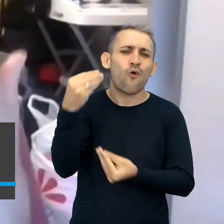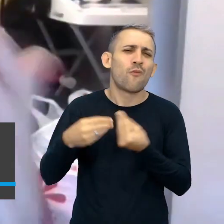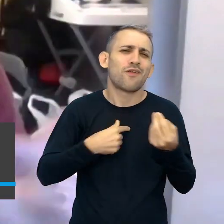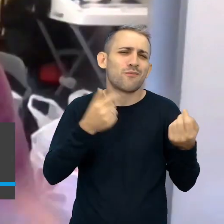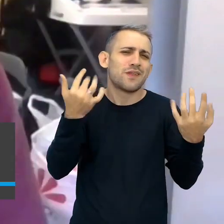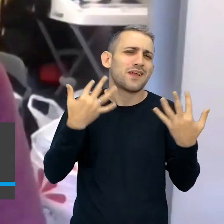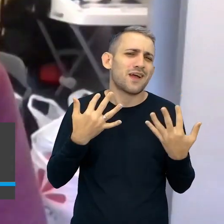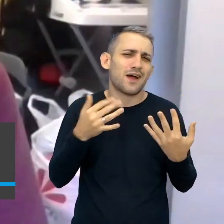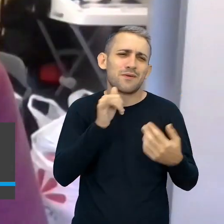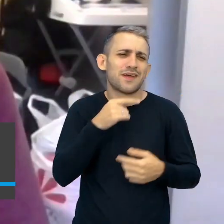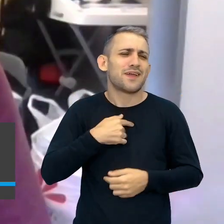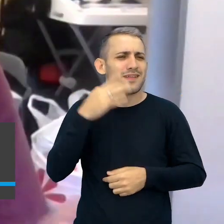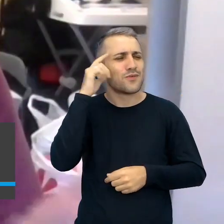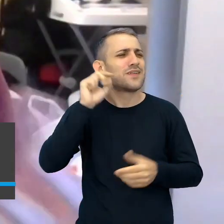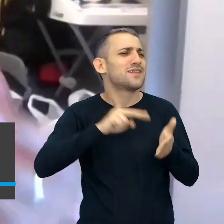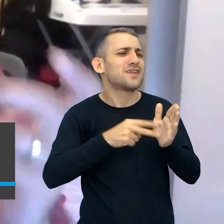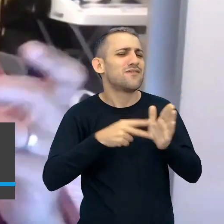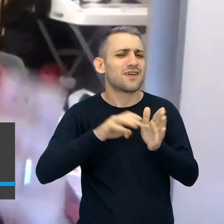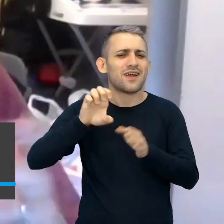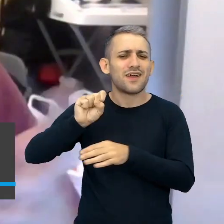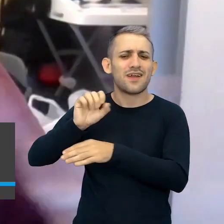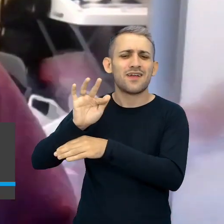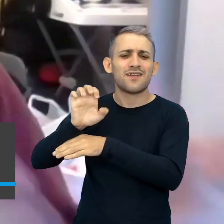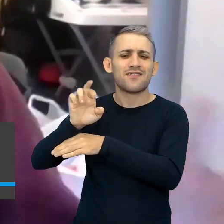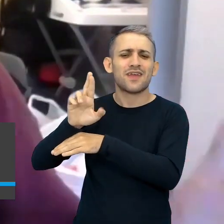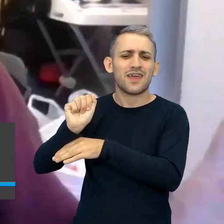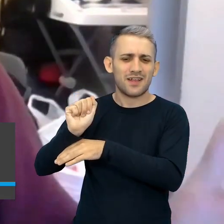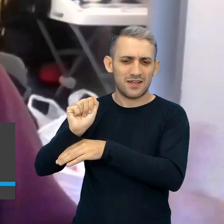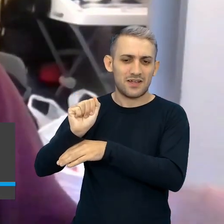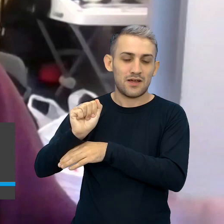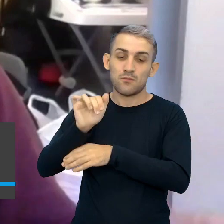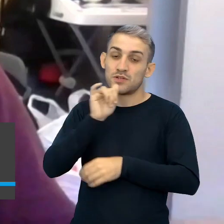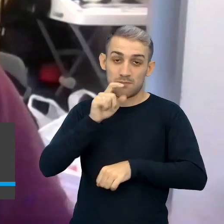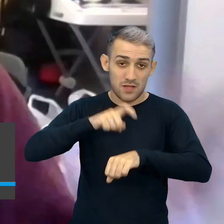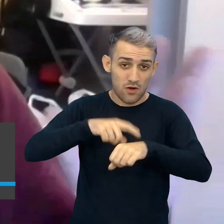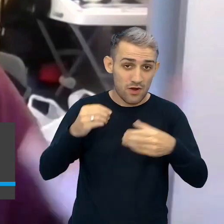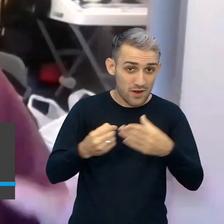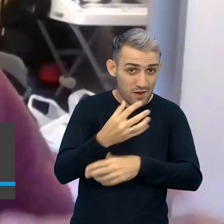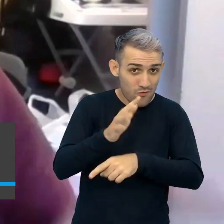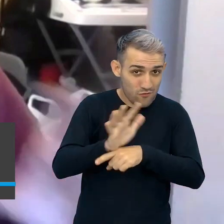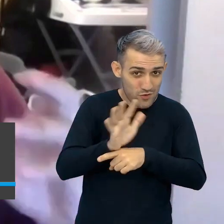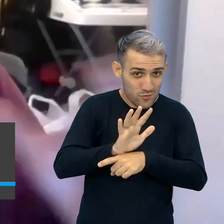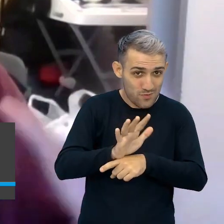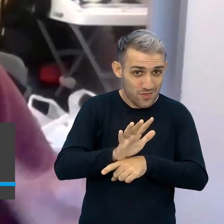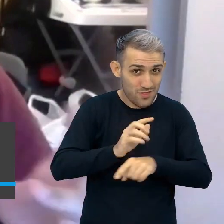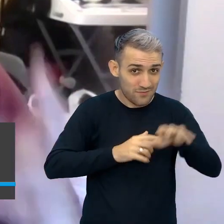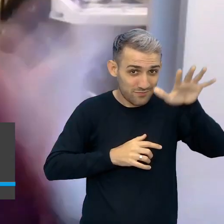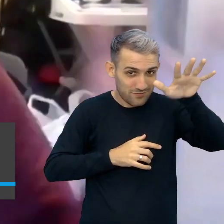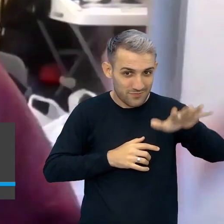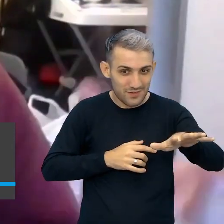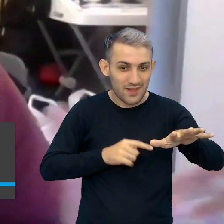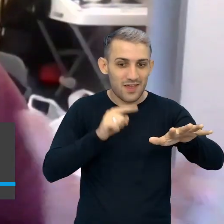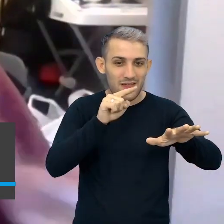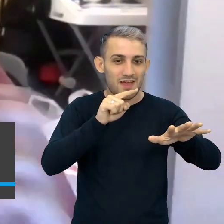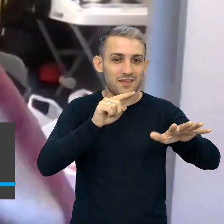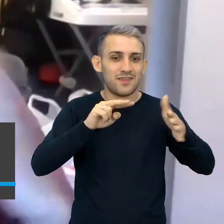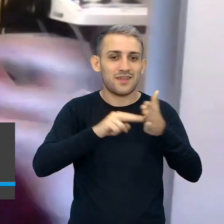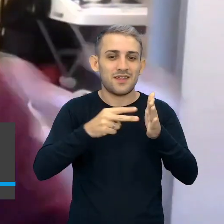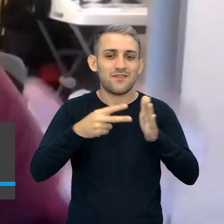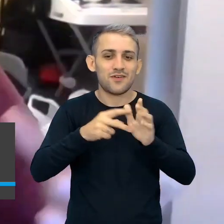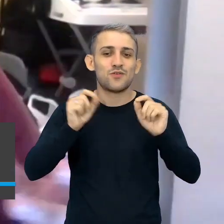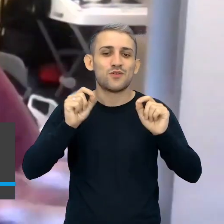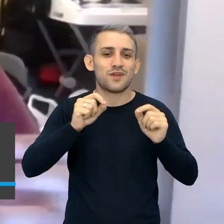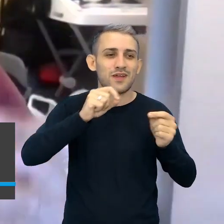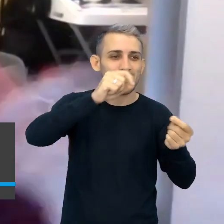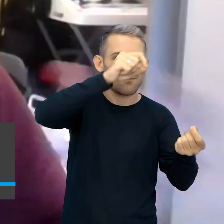imagem, como é que eu não vou entender que esfera é essa, sabe? Então, quando foi feito o filme, essa cena mostra que essa esfera, na verdade, é a Lua. O